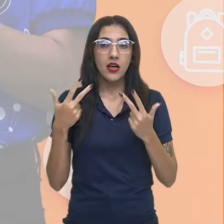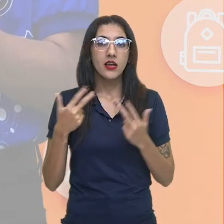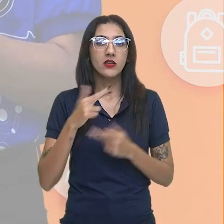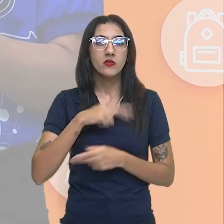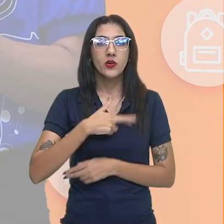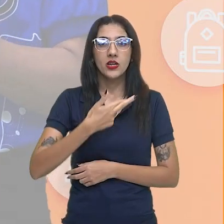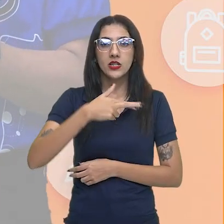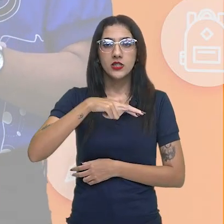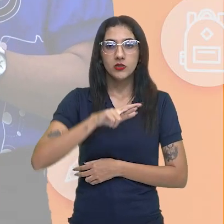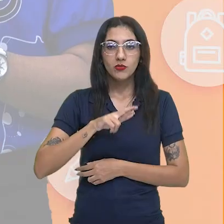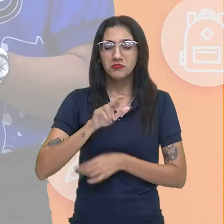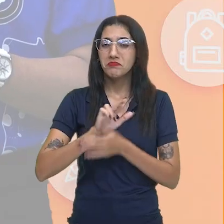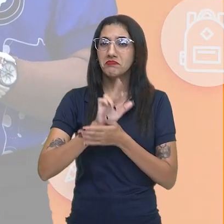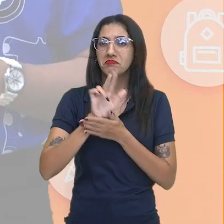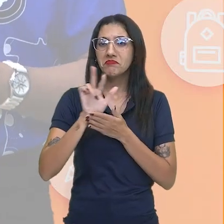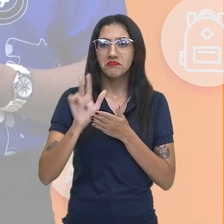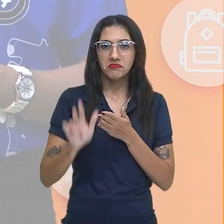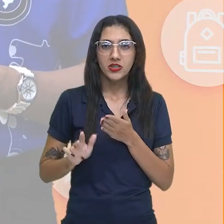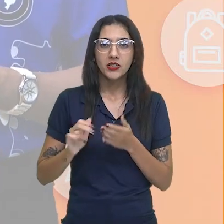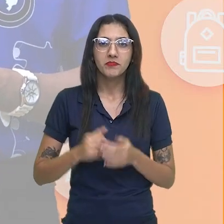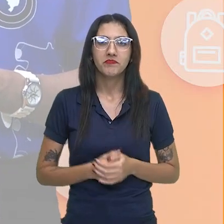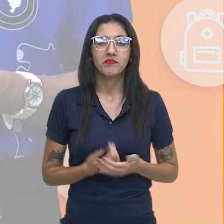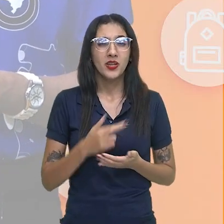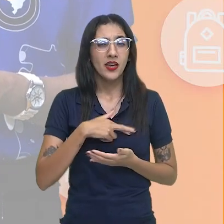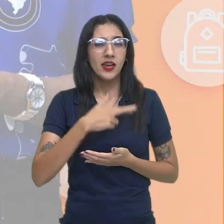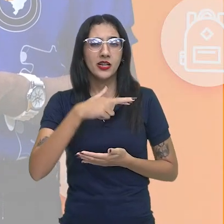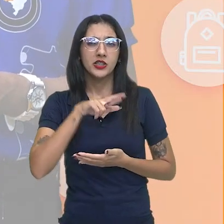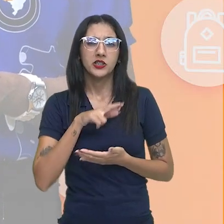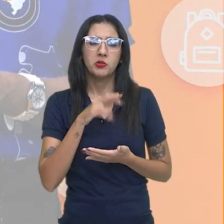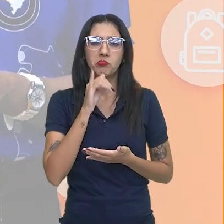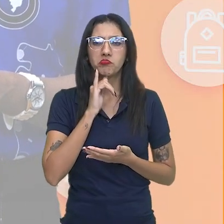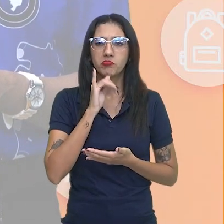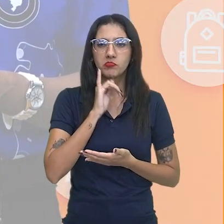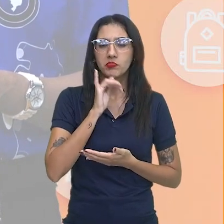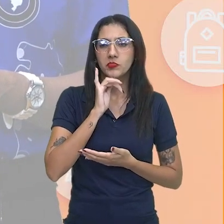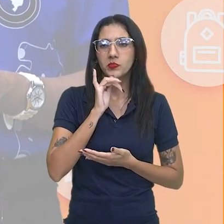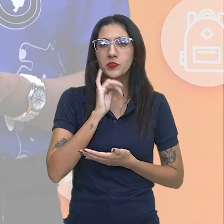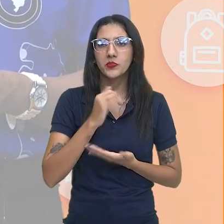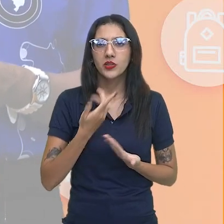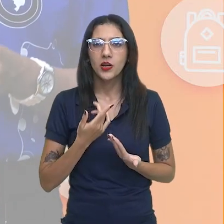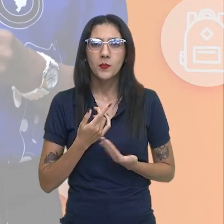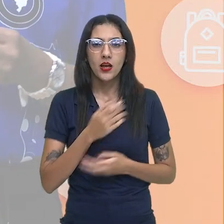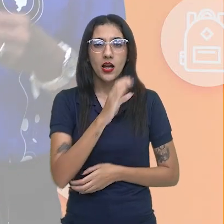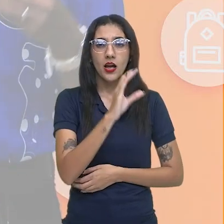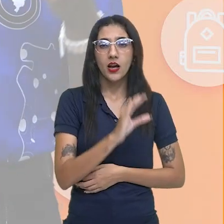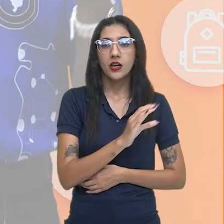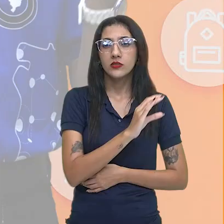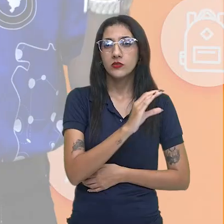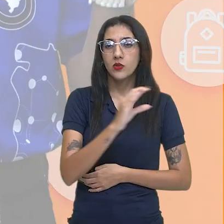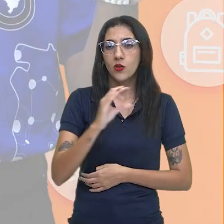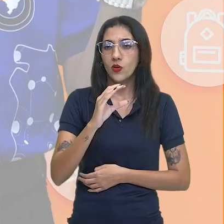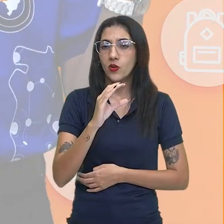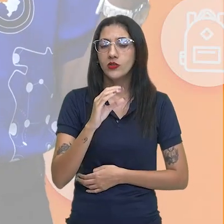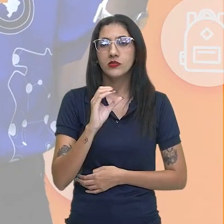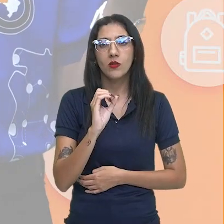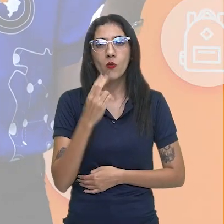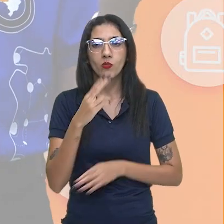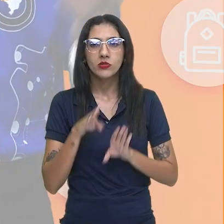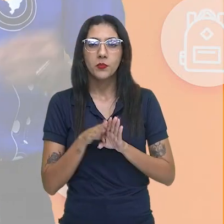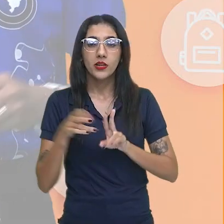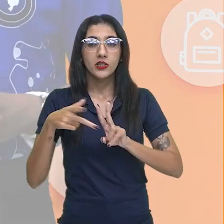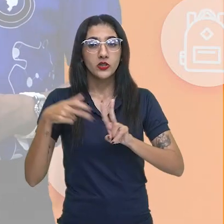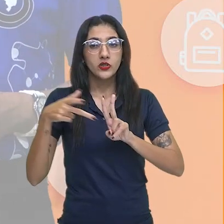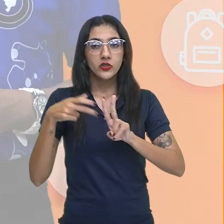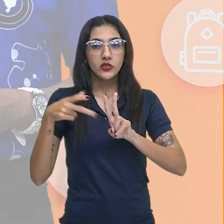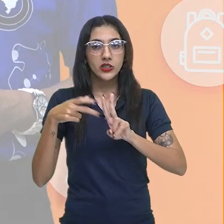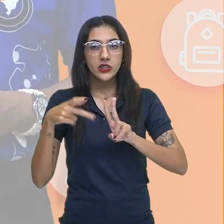étnico-religiosas diferentes. São religiões, digamos assim, como a cristã, como as religiões